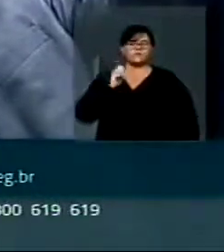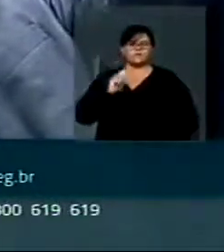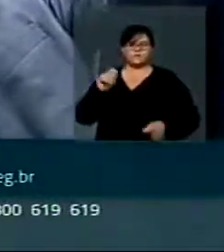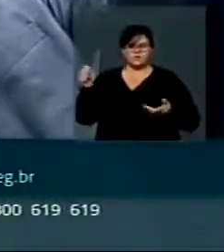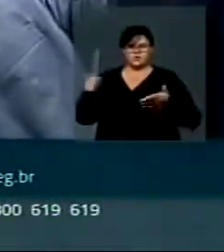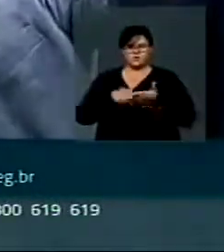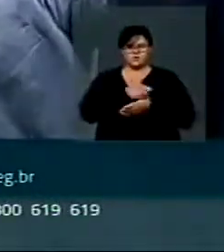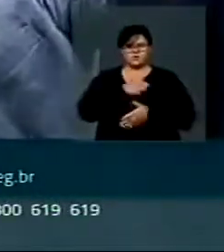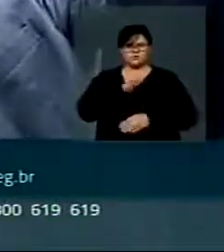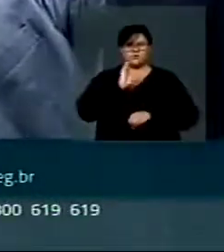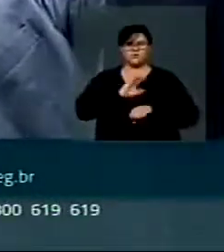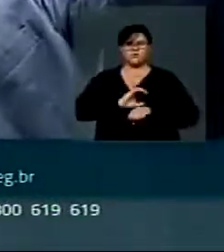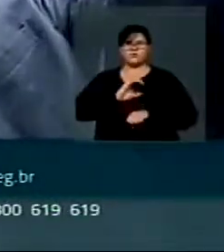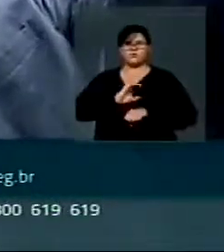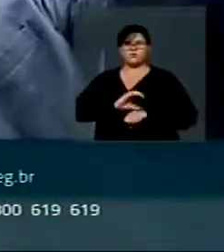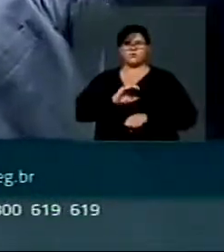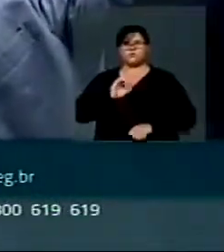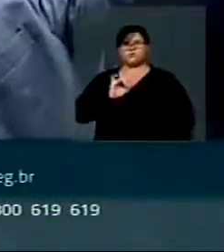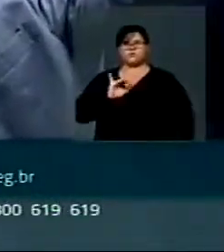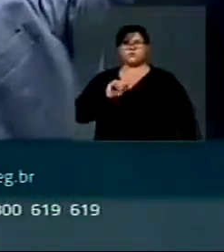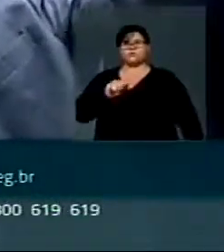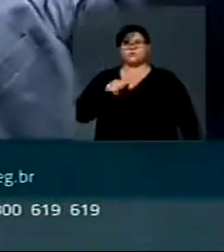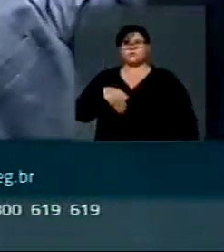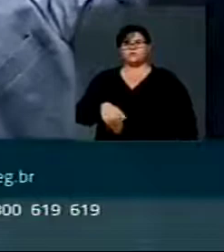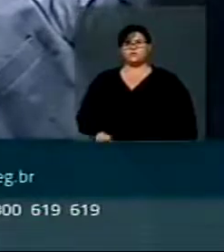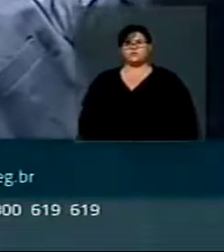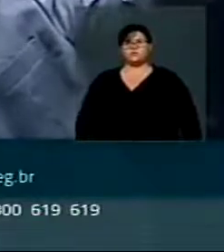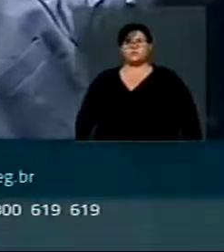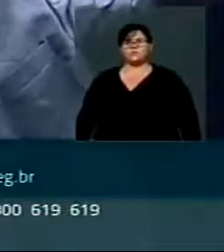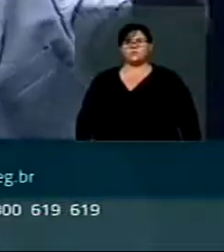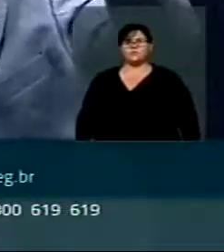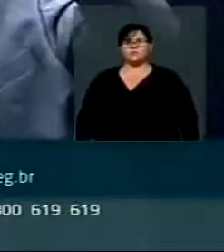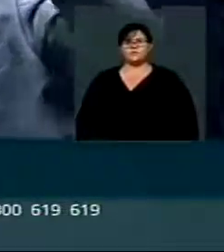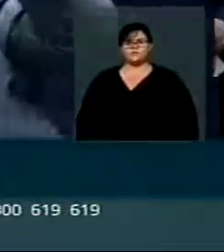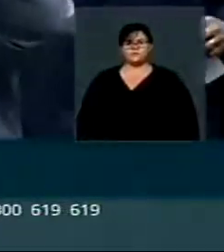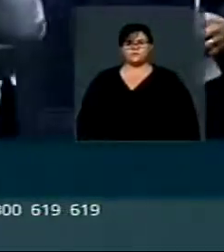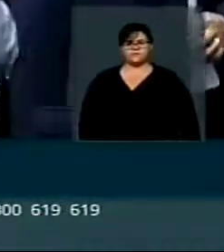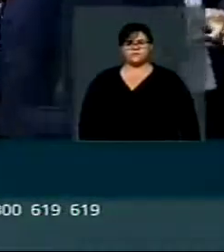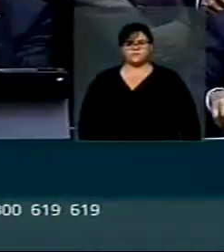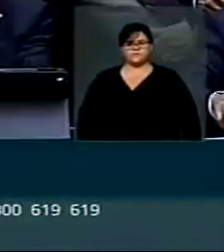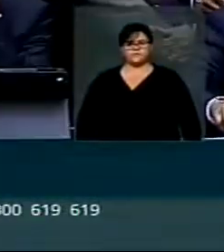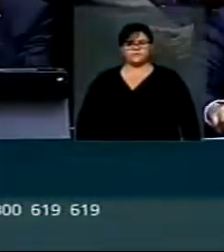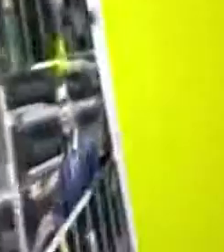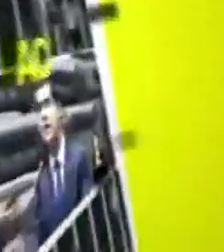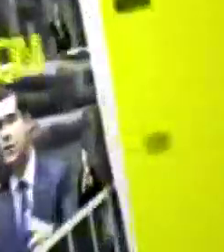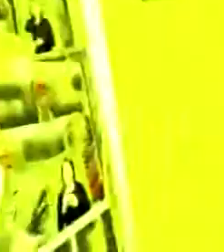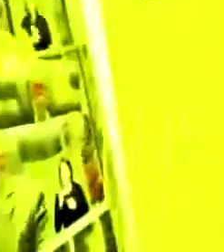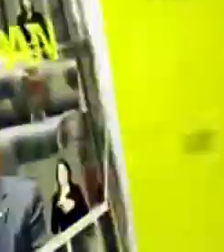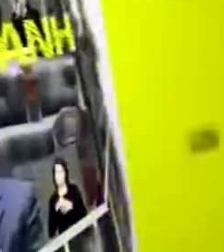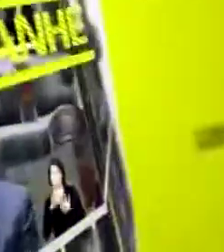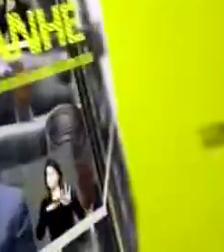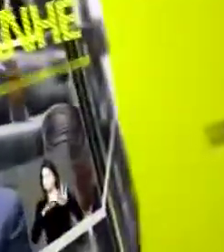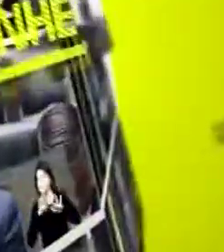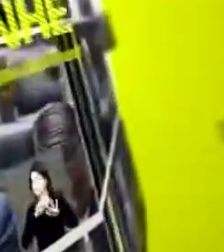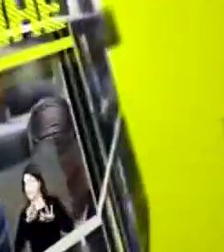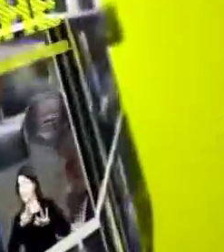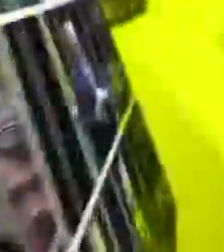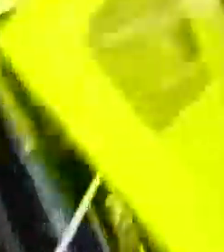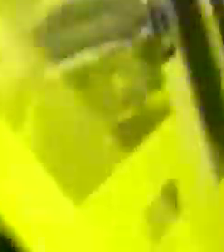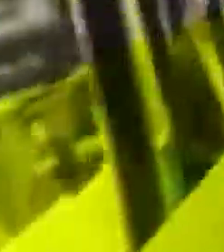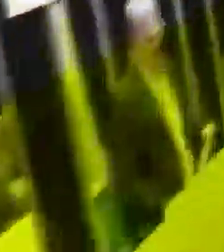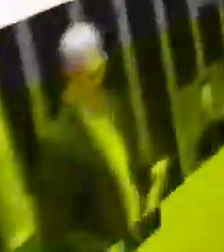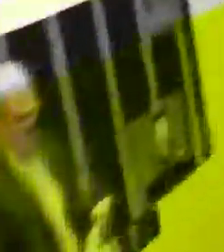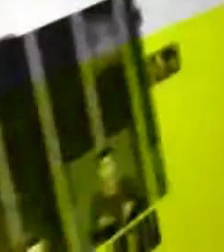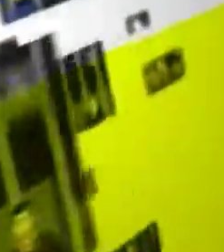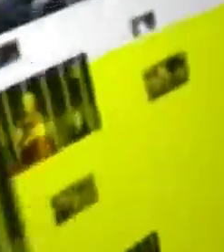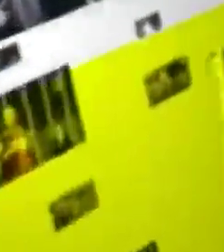assinou a Constituinte de 88. Quero deixar esse registro, senhor presidente. Senhor presidente. Mas a Maurício. Que não que sejam